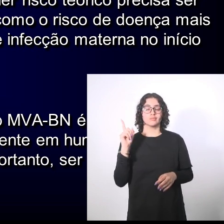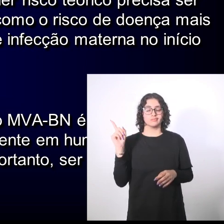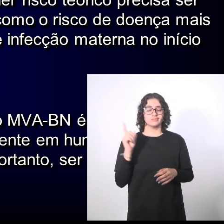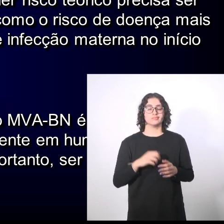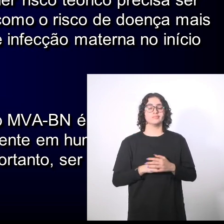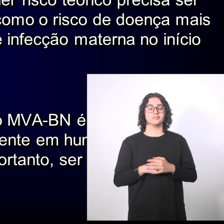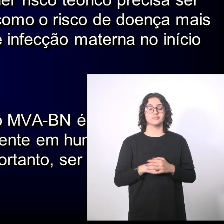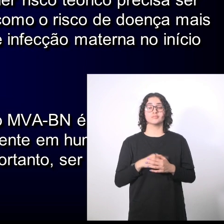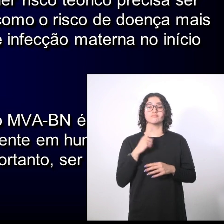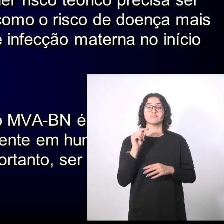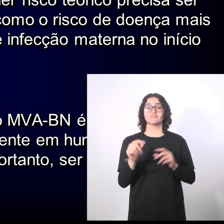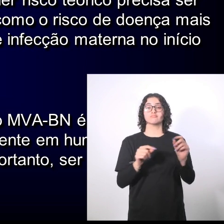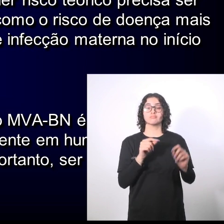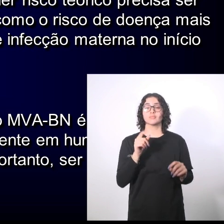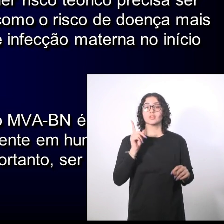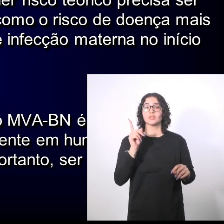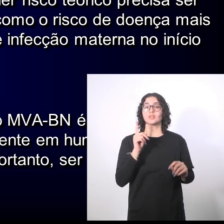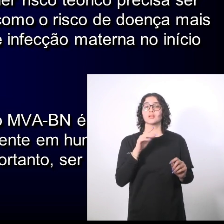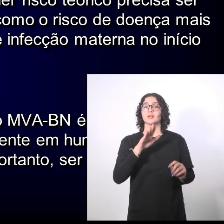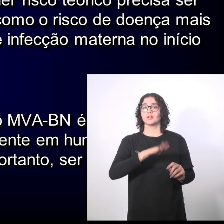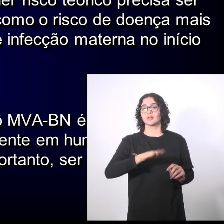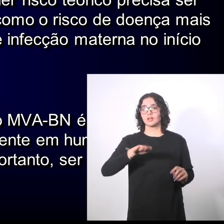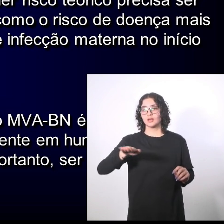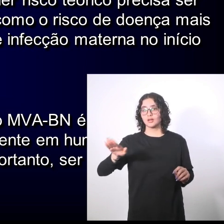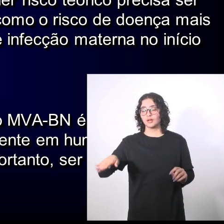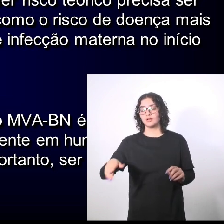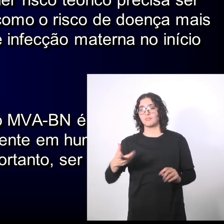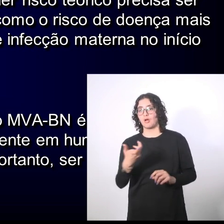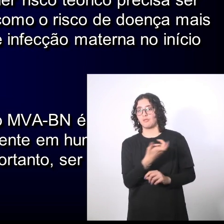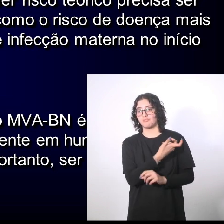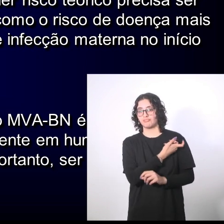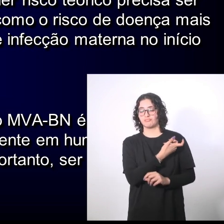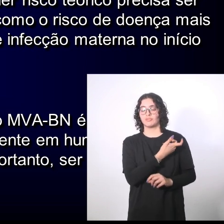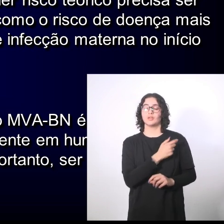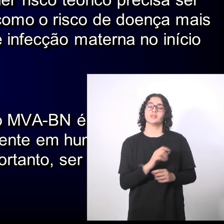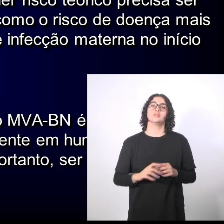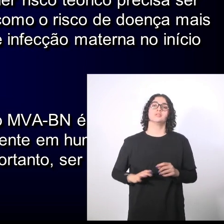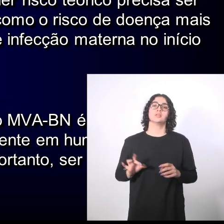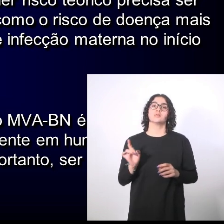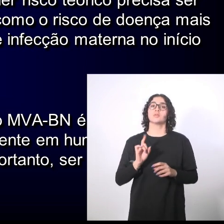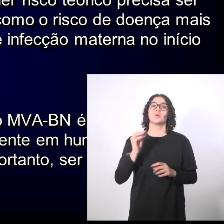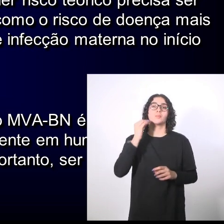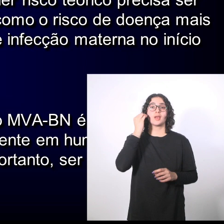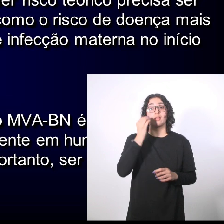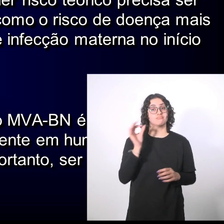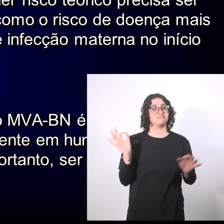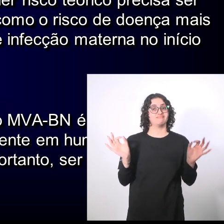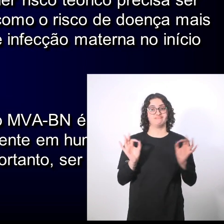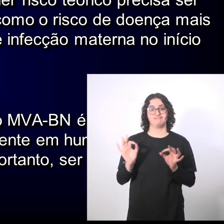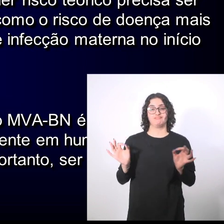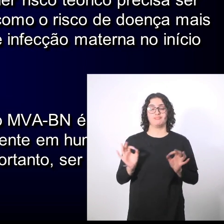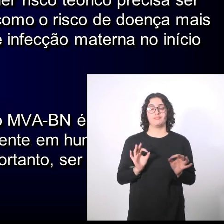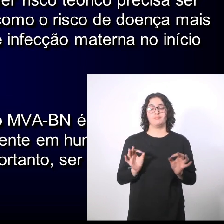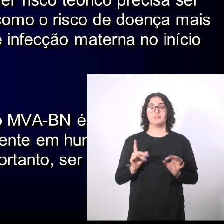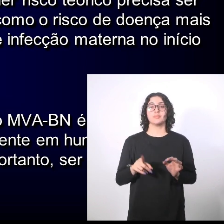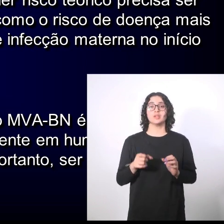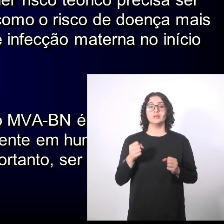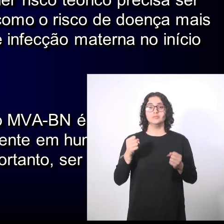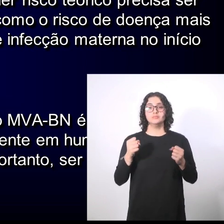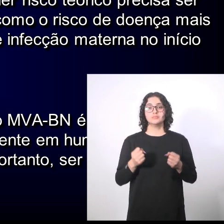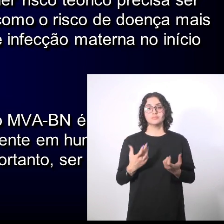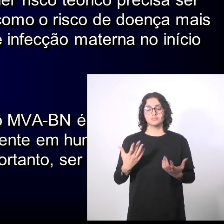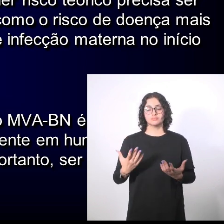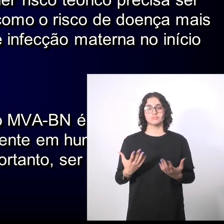England, sugerindo o uso em crianças, mesmo sem a experiência. Eles têm a